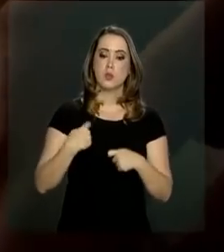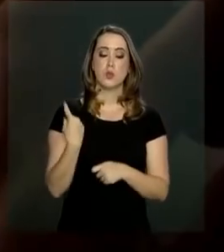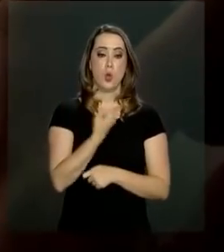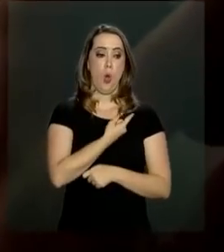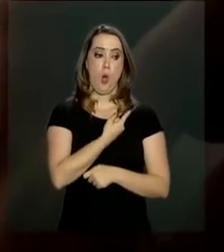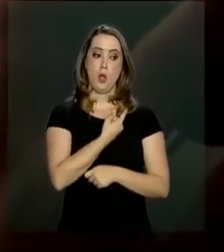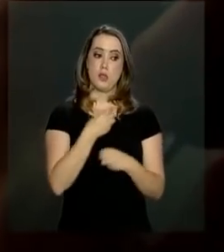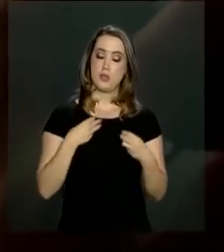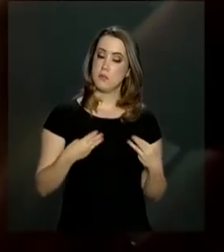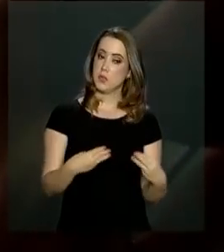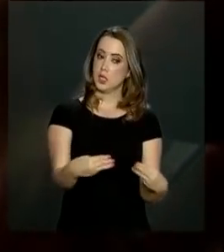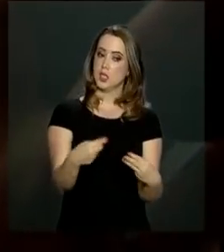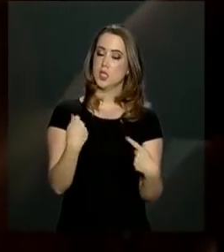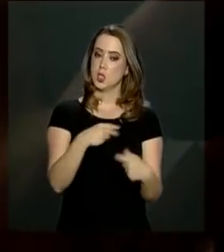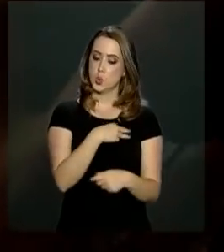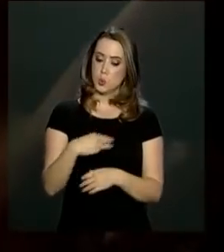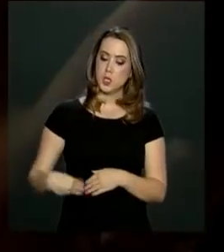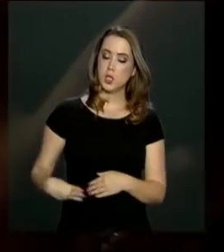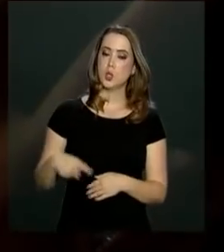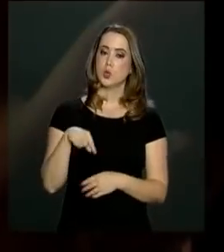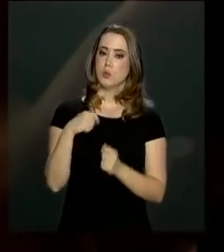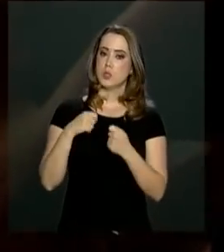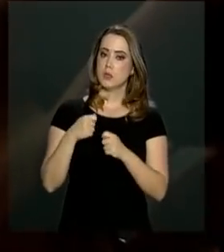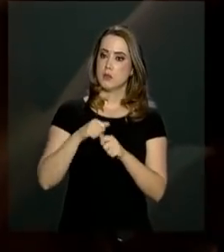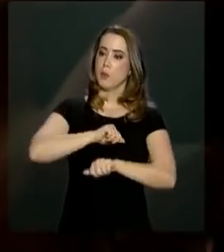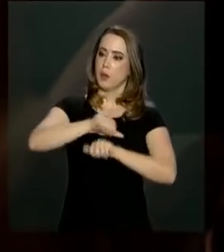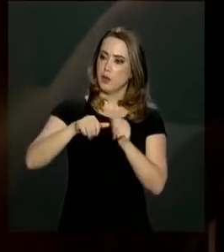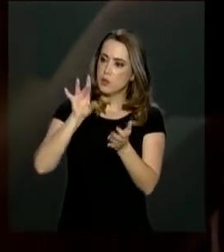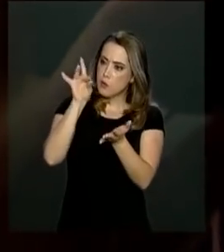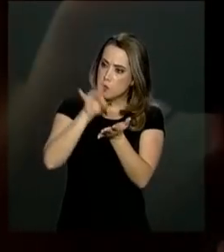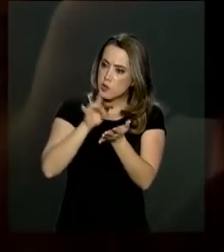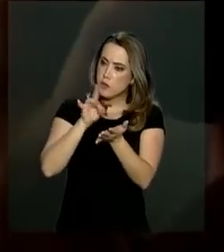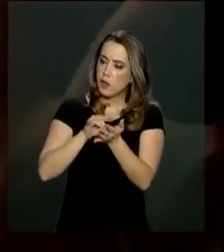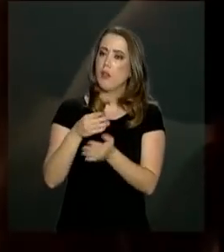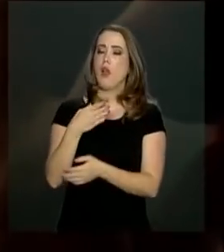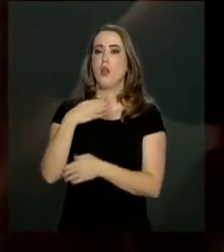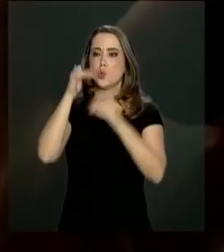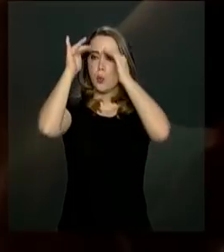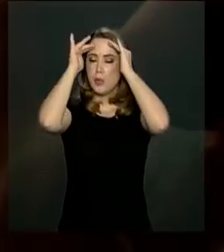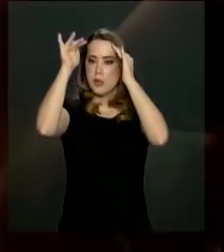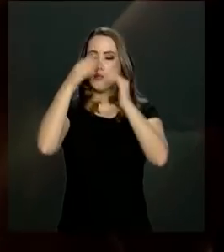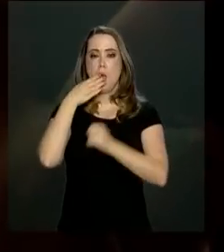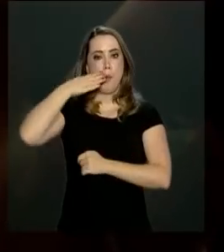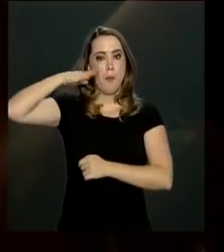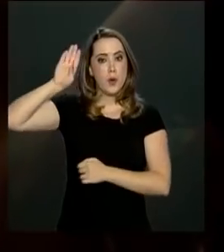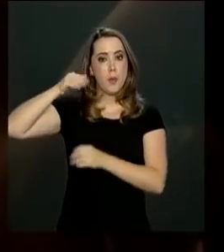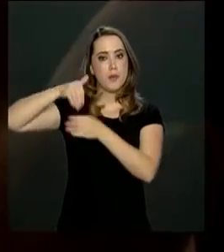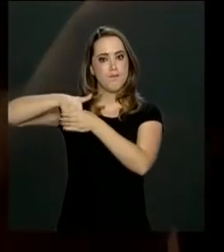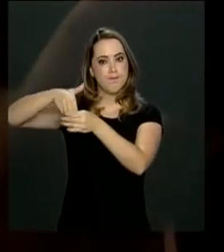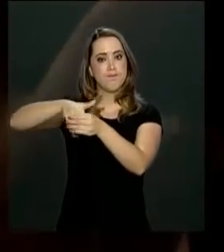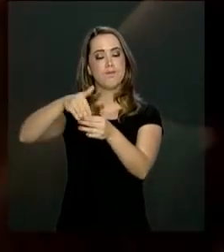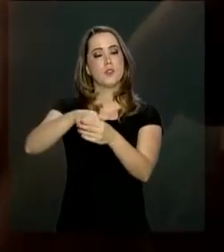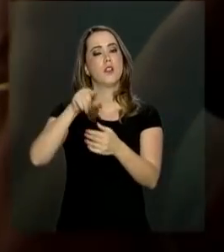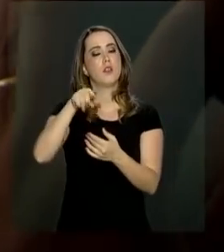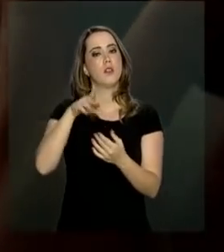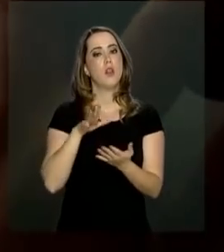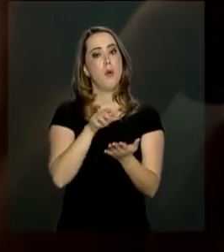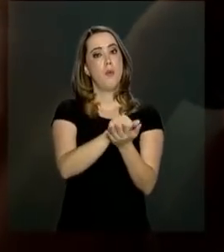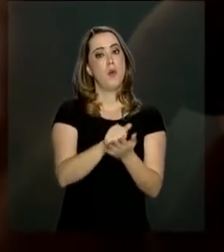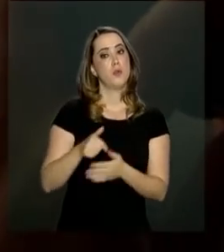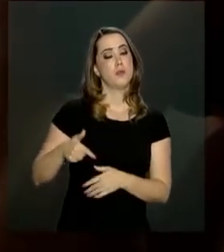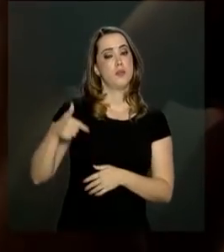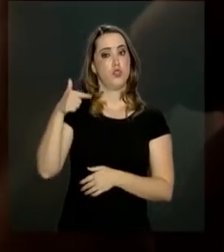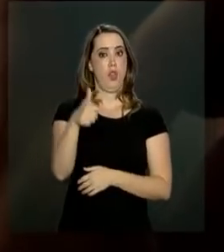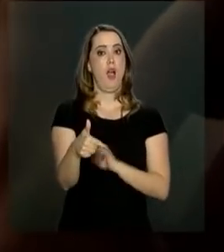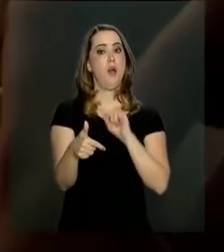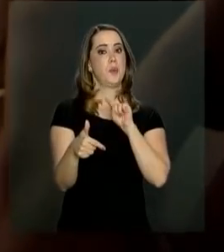ministros, tinham a tarefa de materializar. Então, o primeiro que está sendo materializado é a questão da posse de arma, que